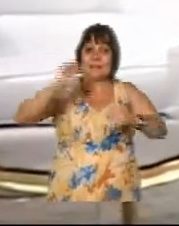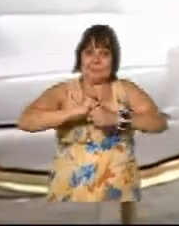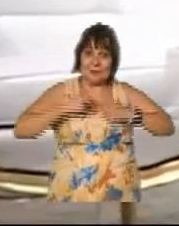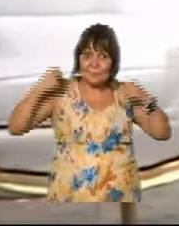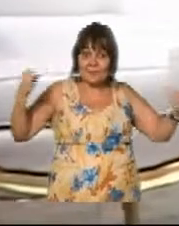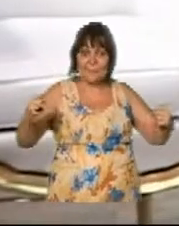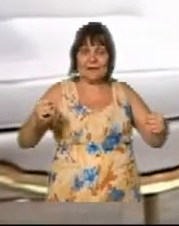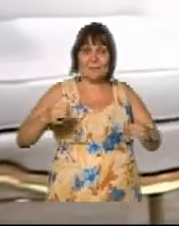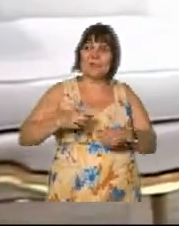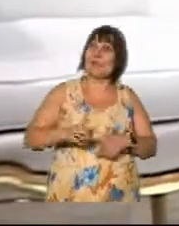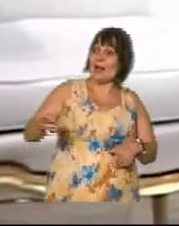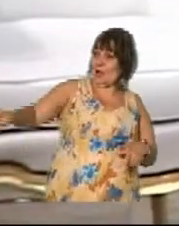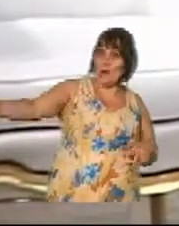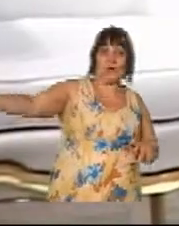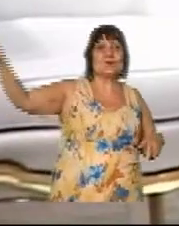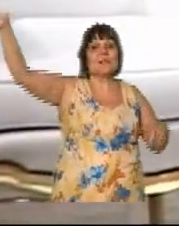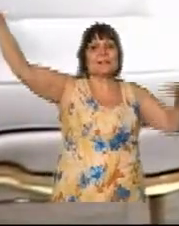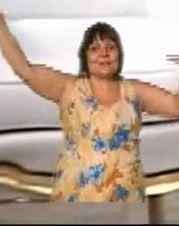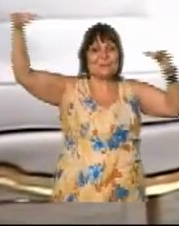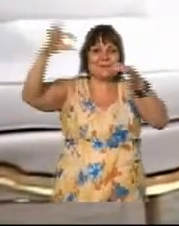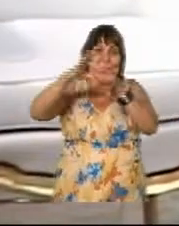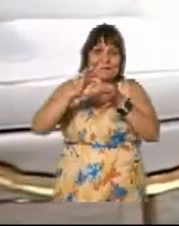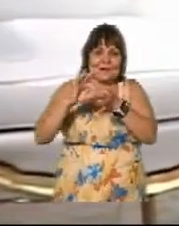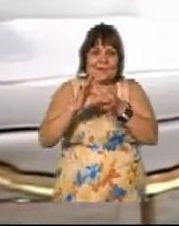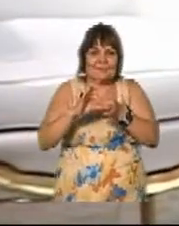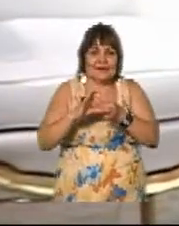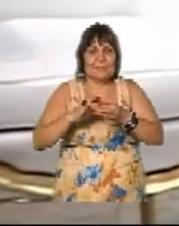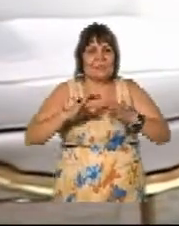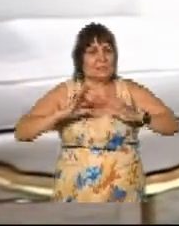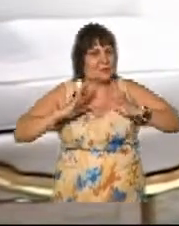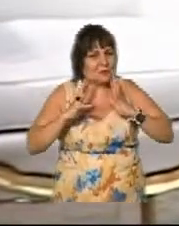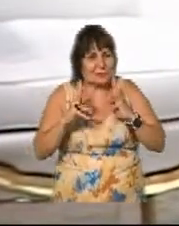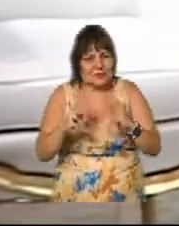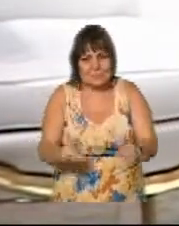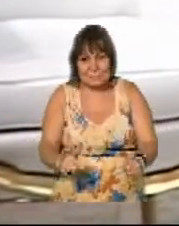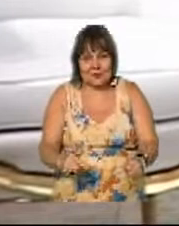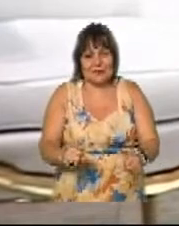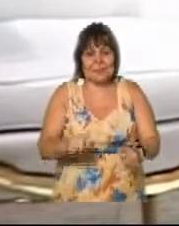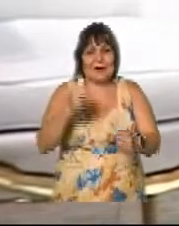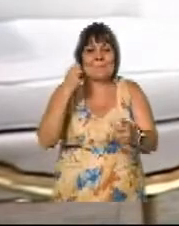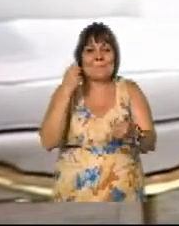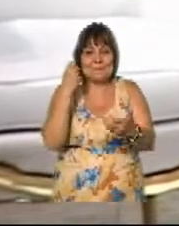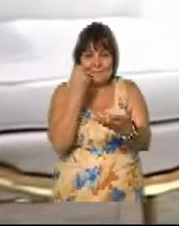estava longe, Deus me aproximou. Tudo que constava contra mim foi pago, anulado e quitado.